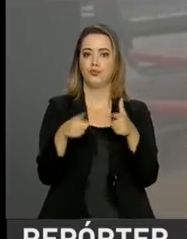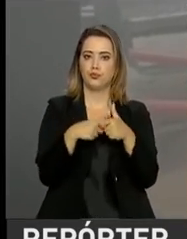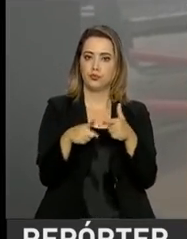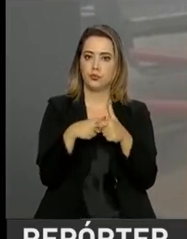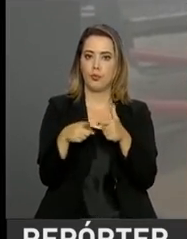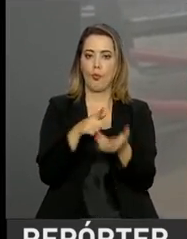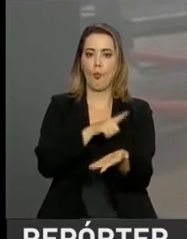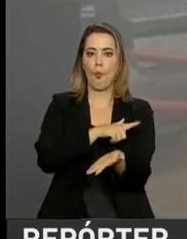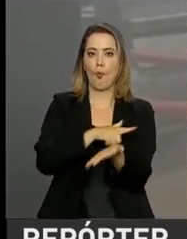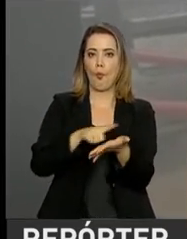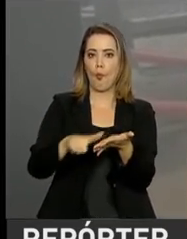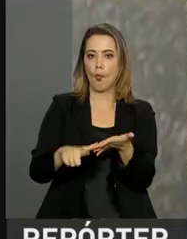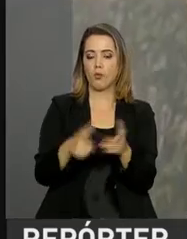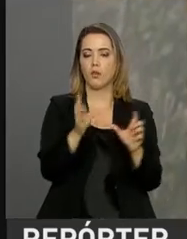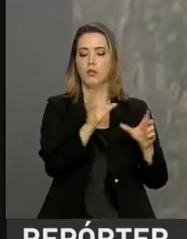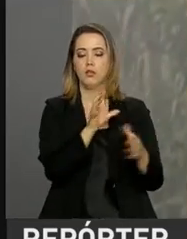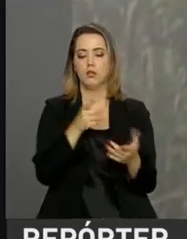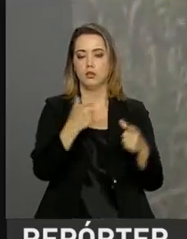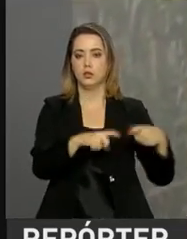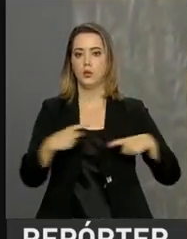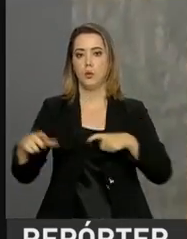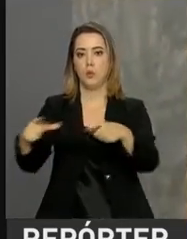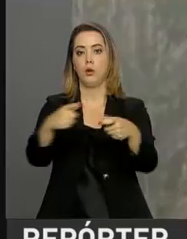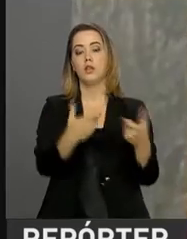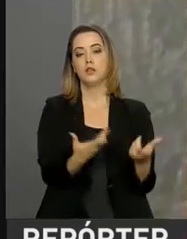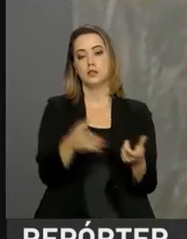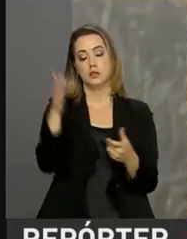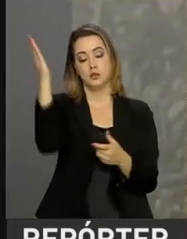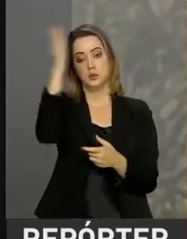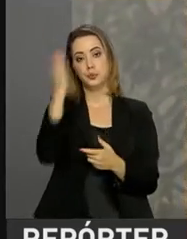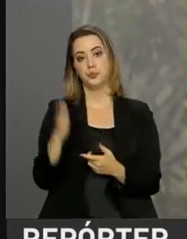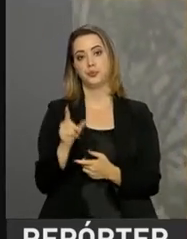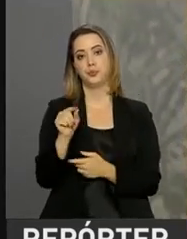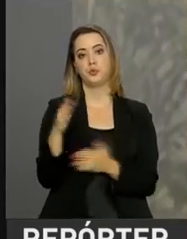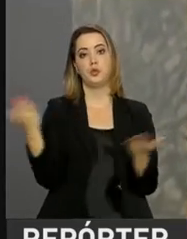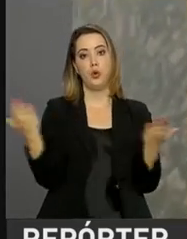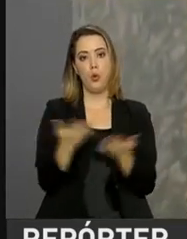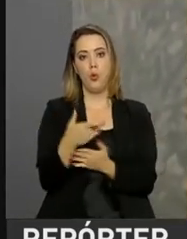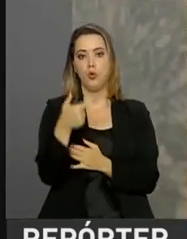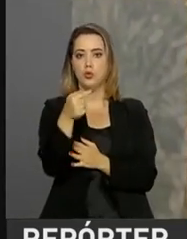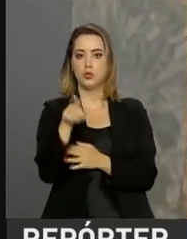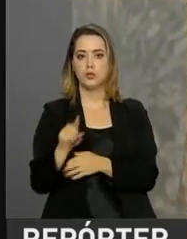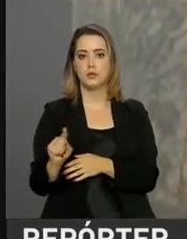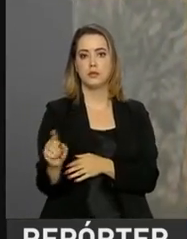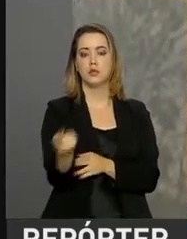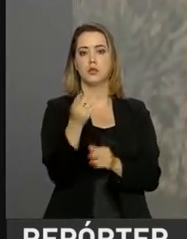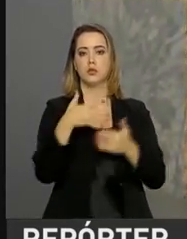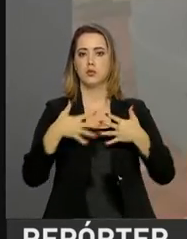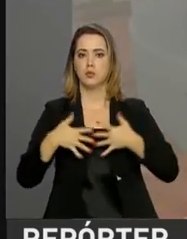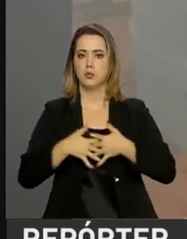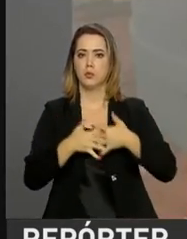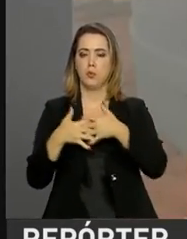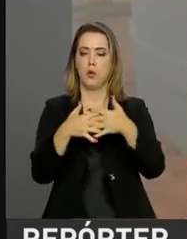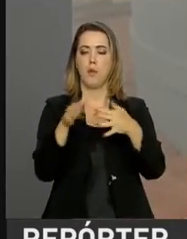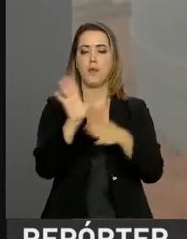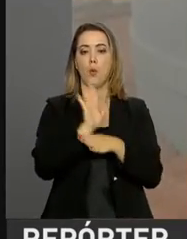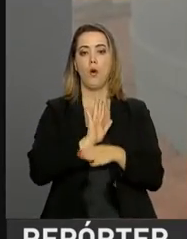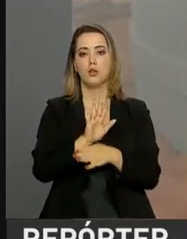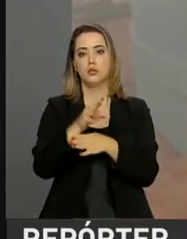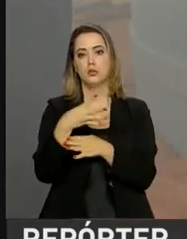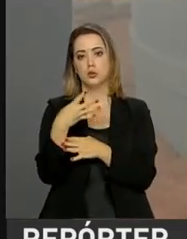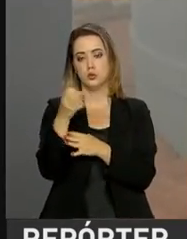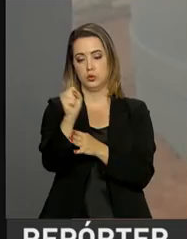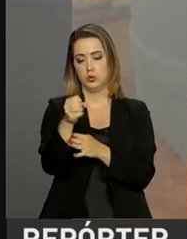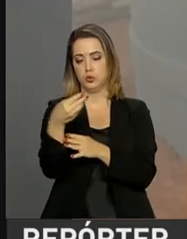em algumas regiões do país atualmente quase 7 mil caminhões atendem 827 municípios em oito